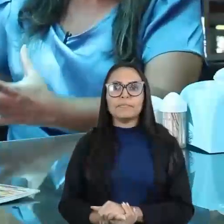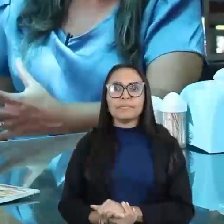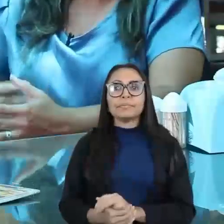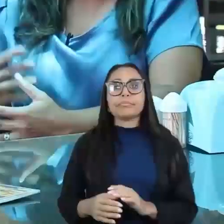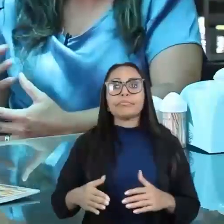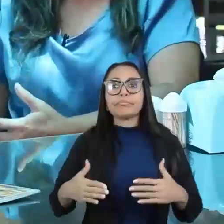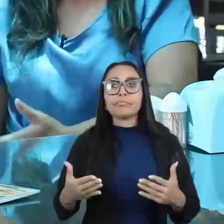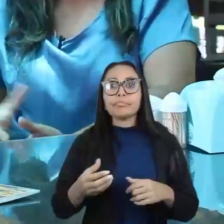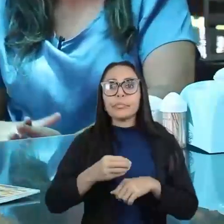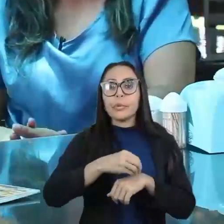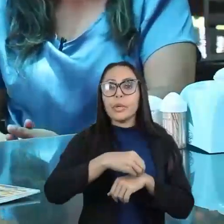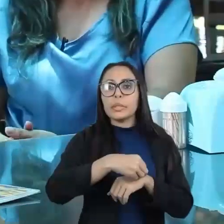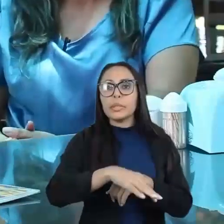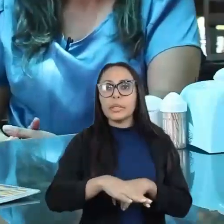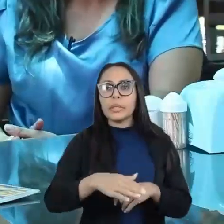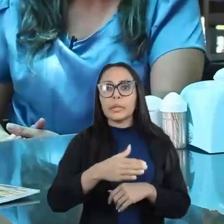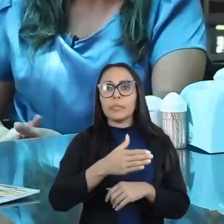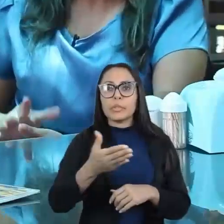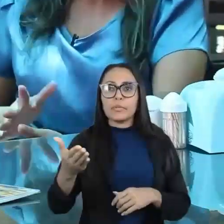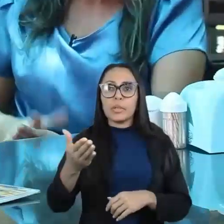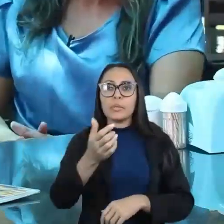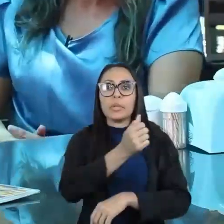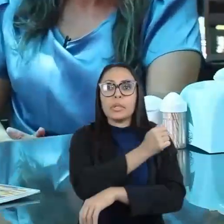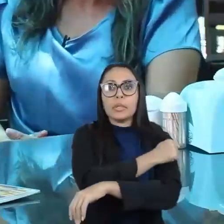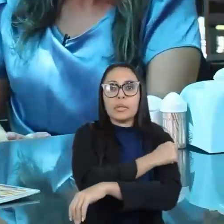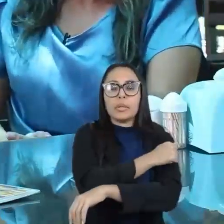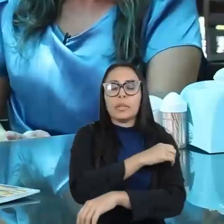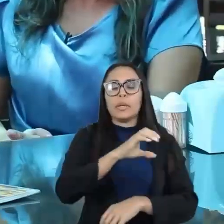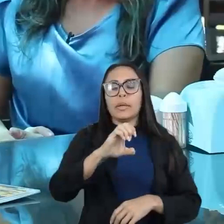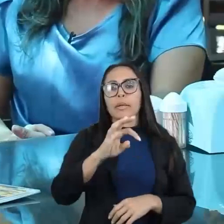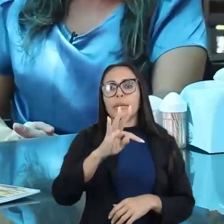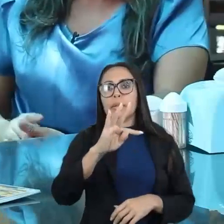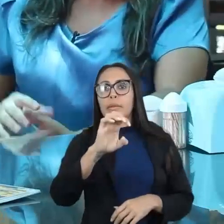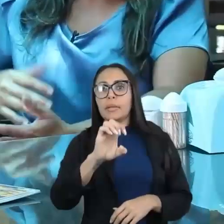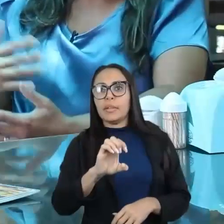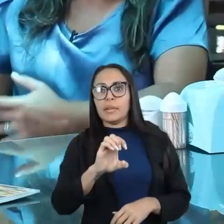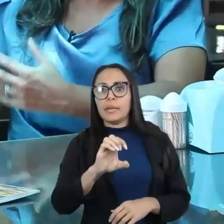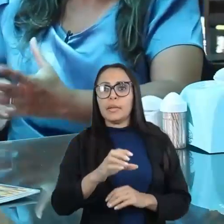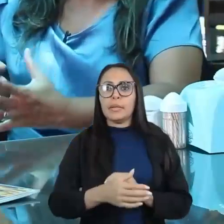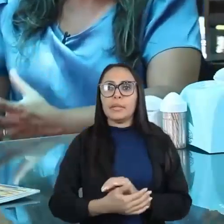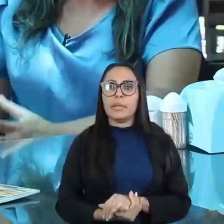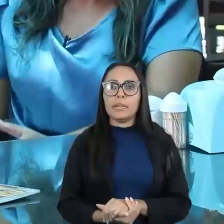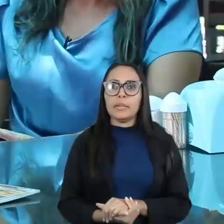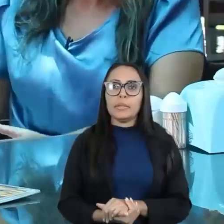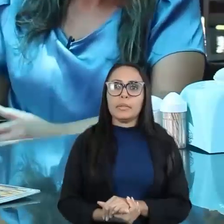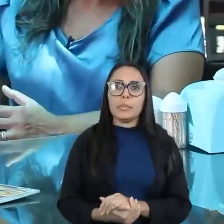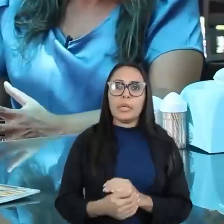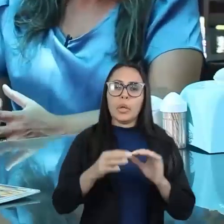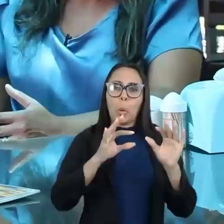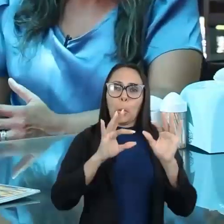dica, né, que você pode dar aí para esse nosso aluno aí da rede da ETE, né? Para ele montar o seu